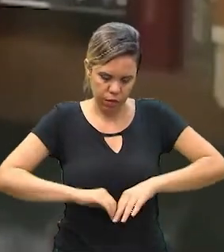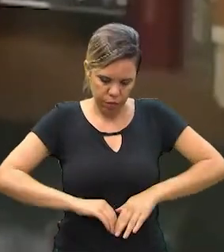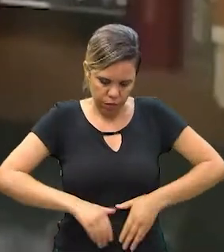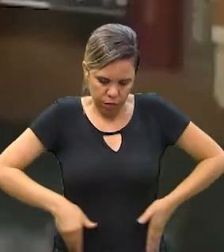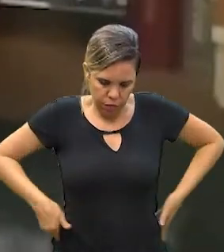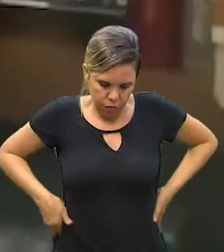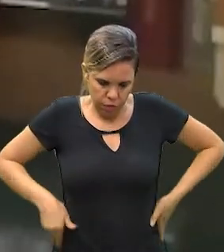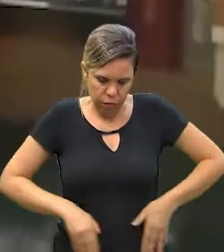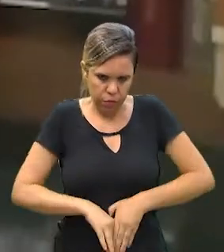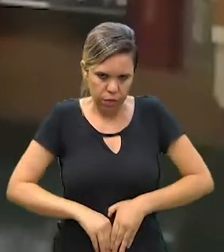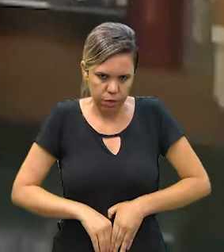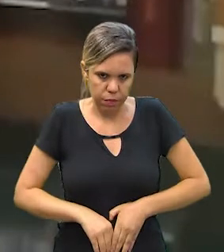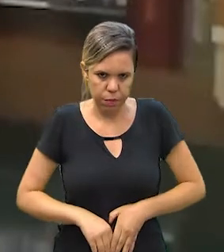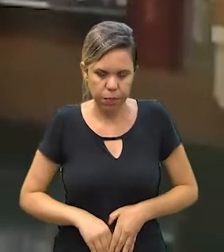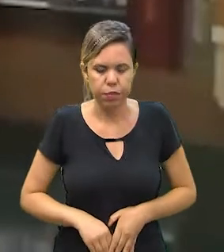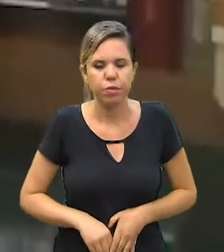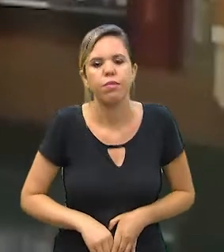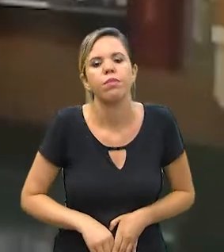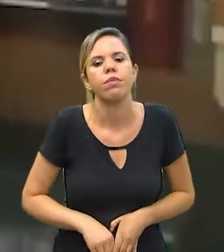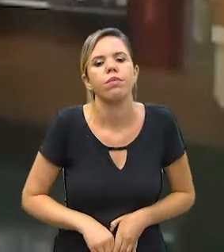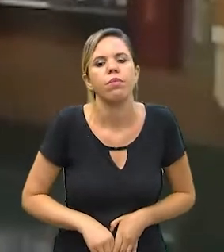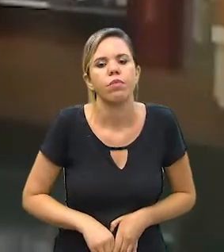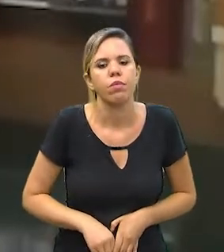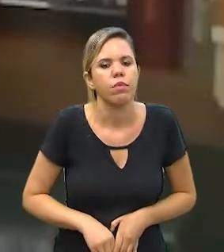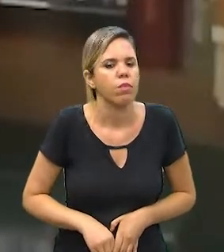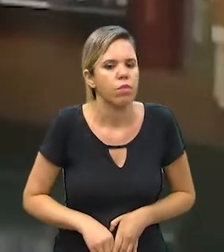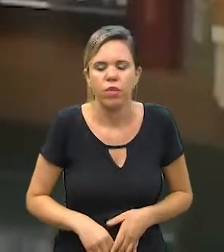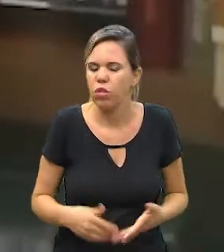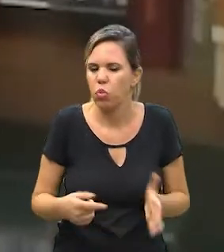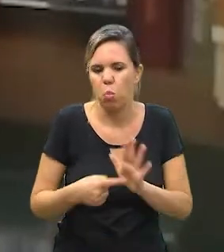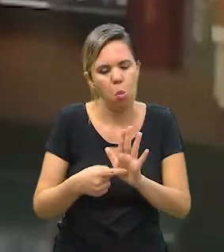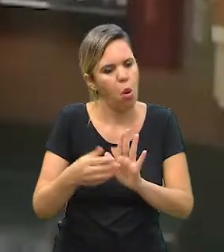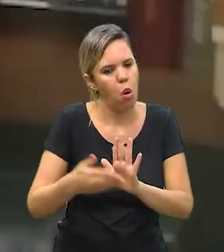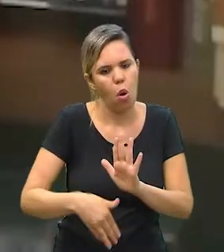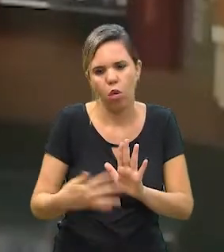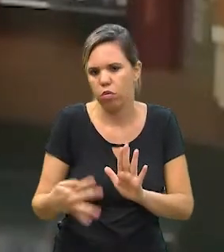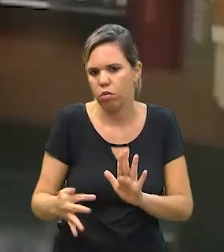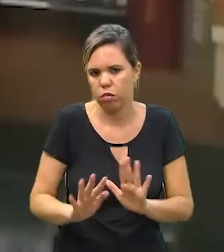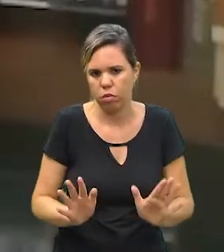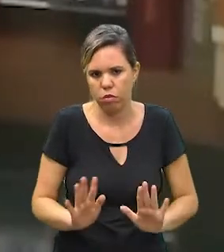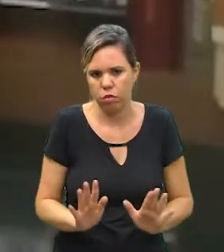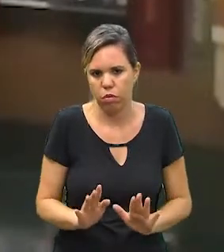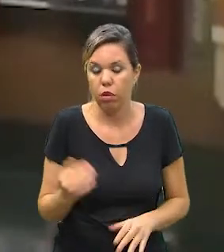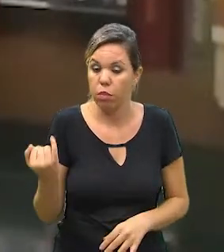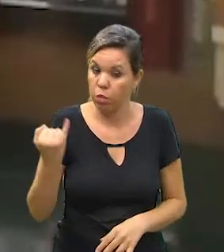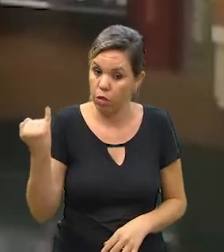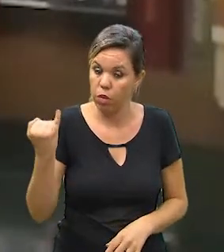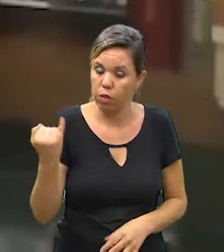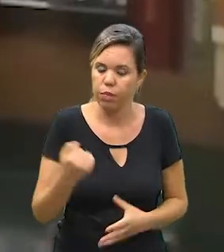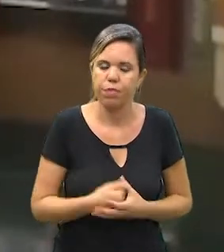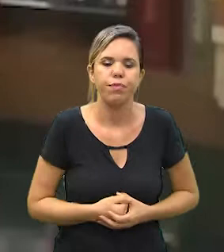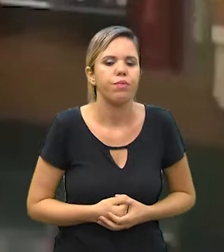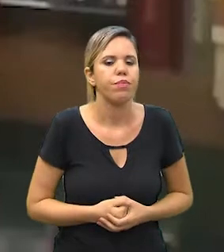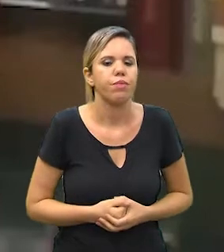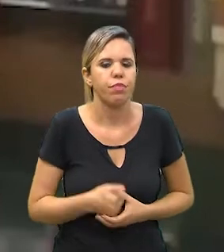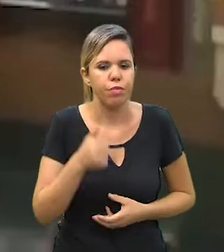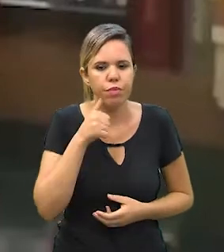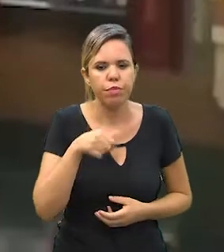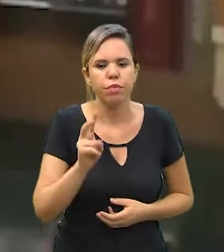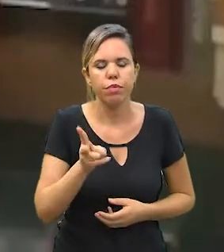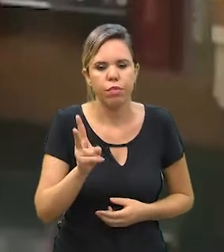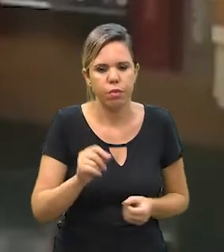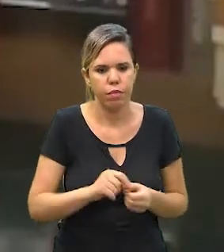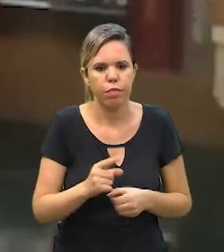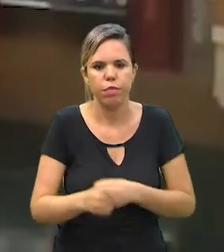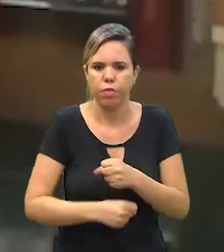do abdômen, e ele não dá muitos sintomas. Então, é importante que a mulher